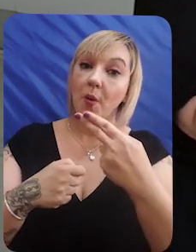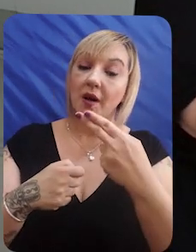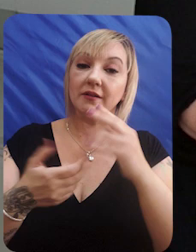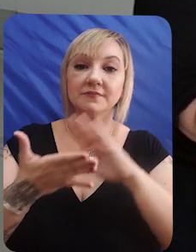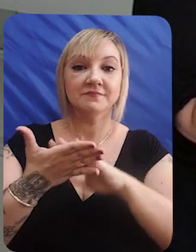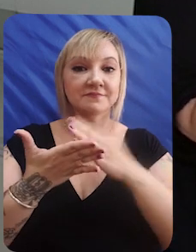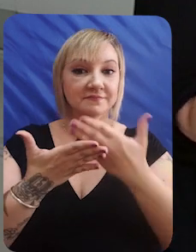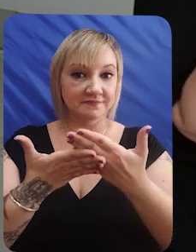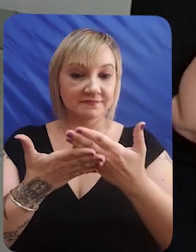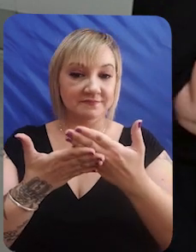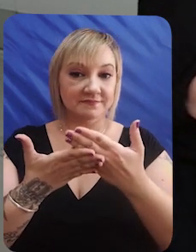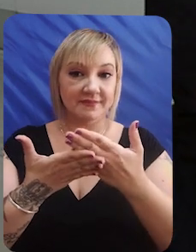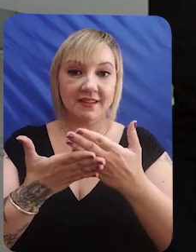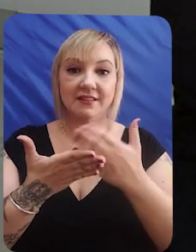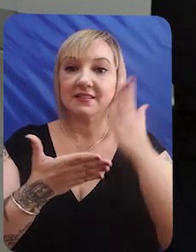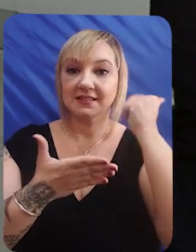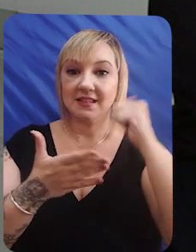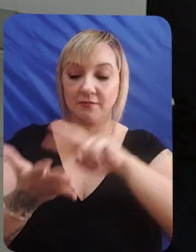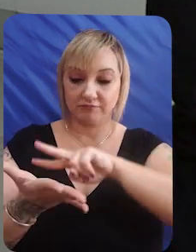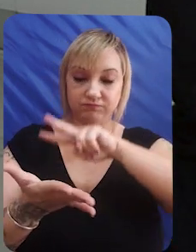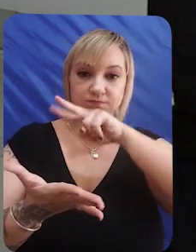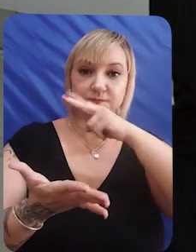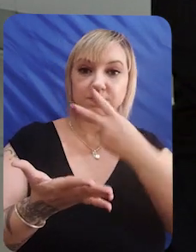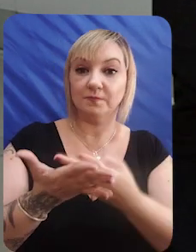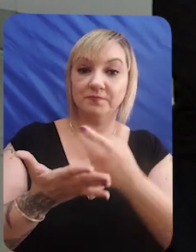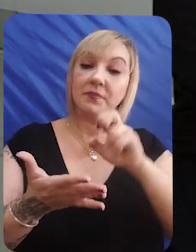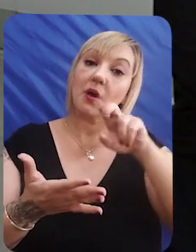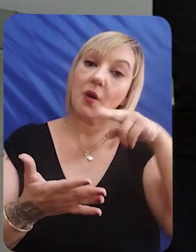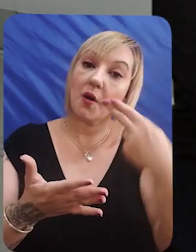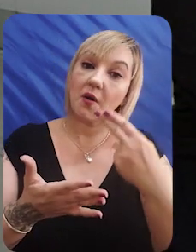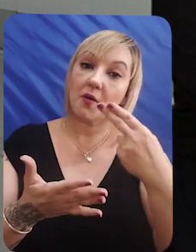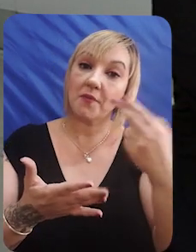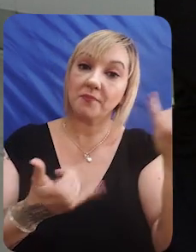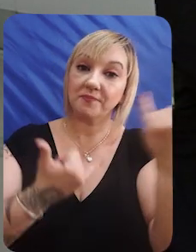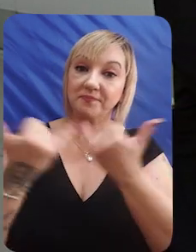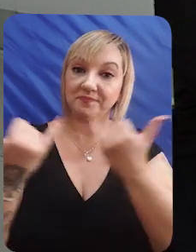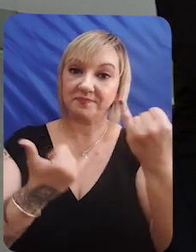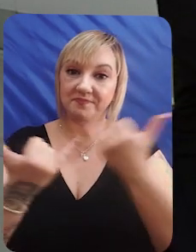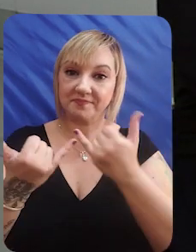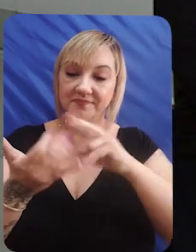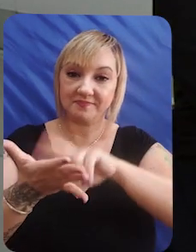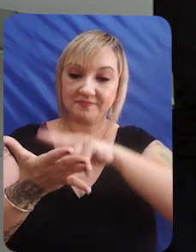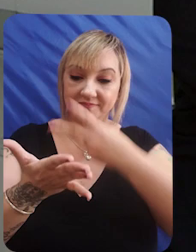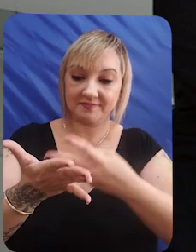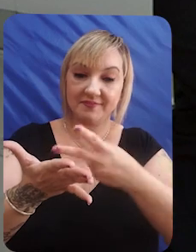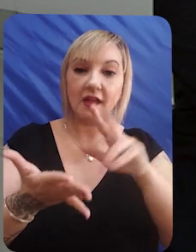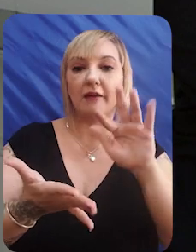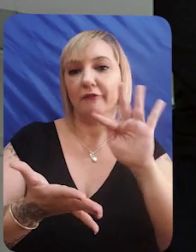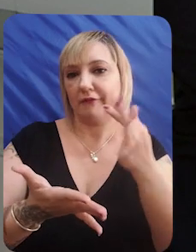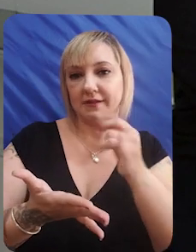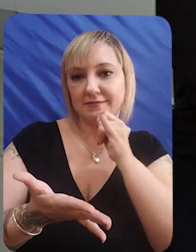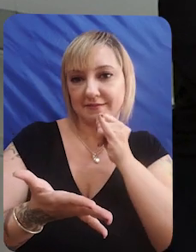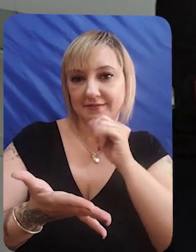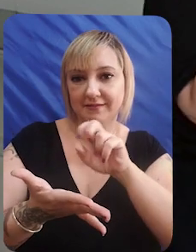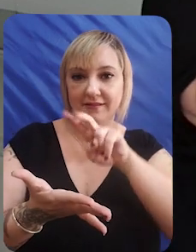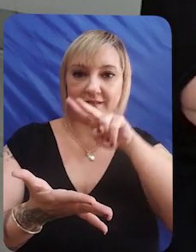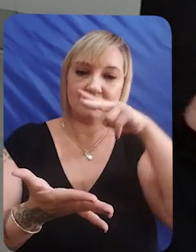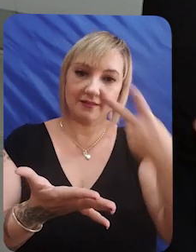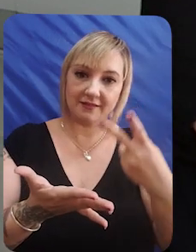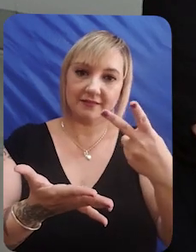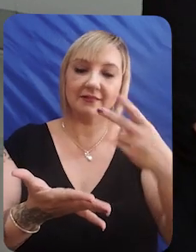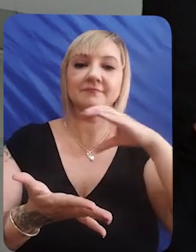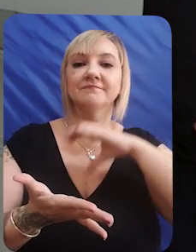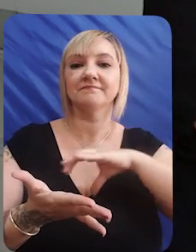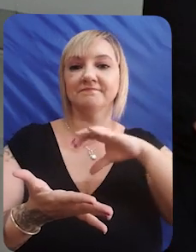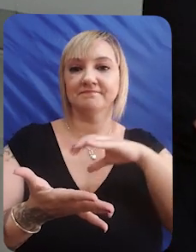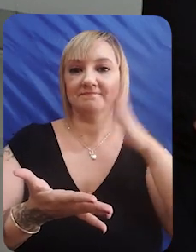o intérprete, né, que já faz essa interpretação, ou um que faz para a língua francesa, para que